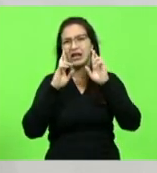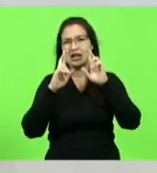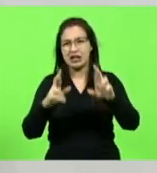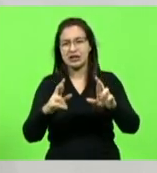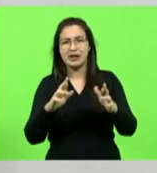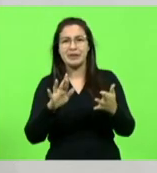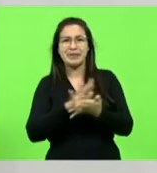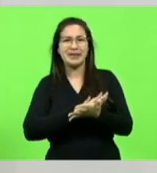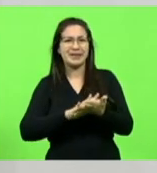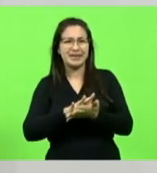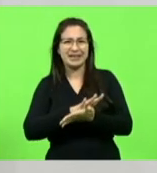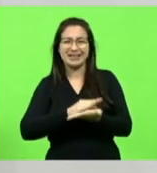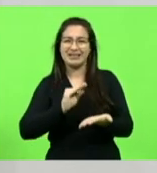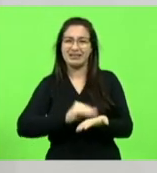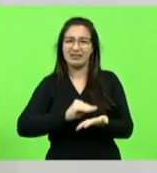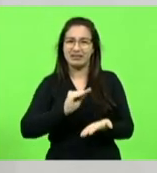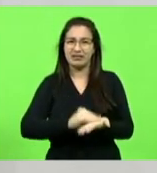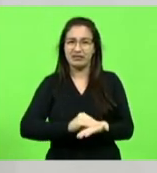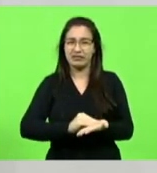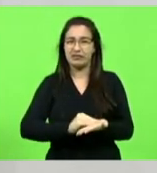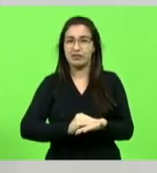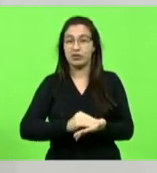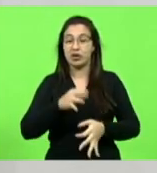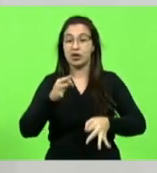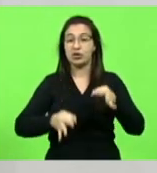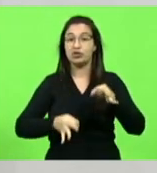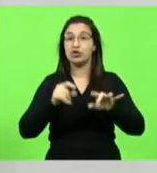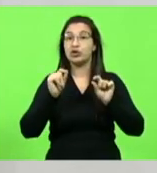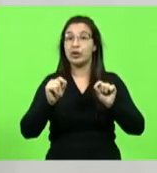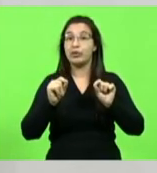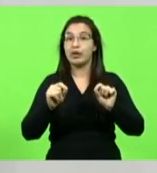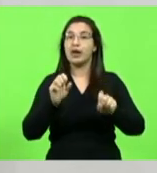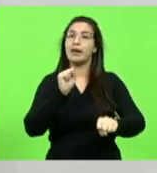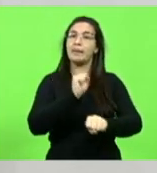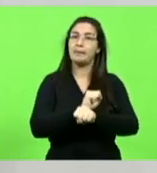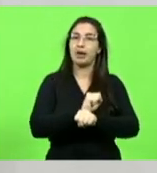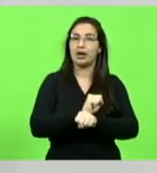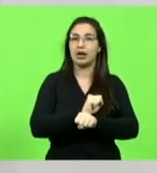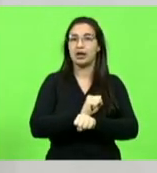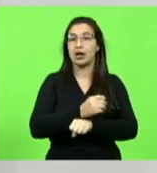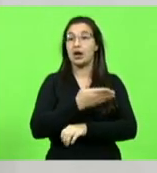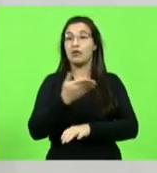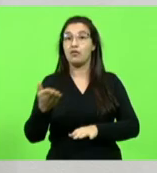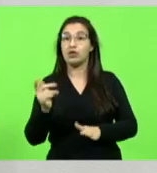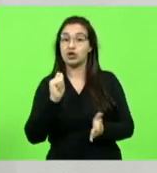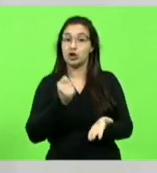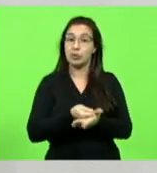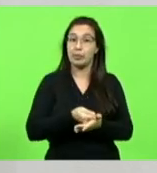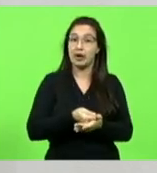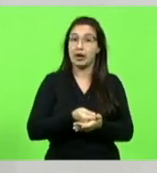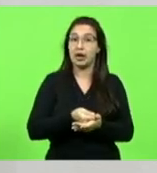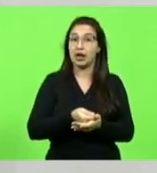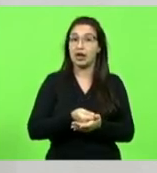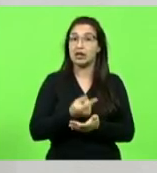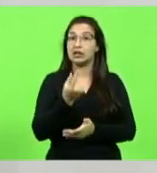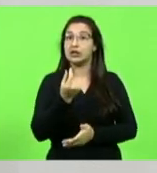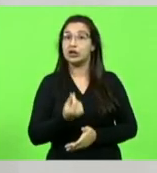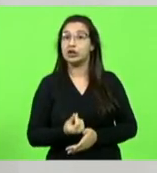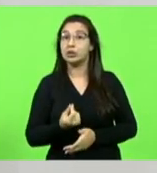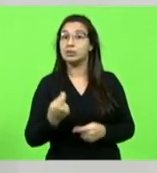a cidade, a justiça diz, parem, ou então eu vou multar vocês. Então eles com receio